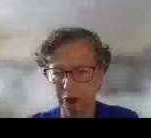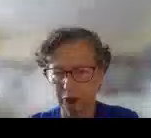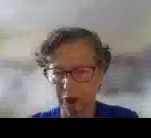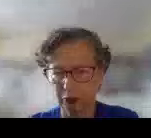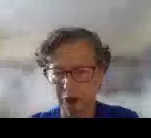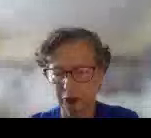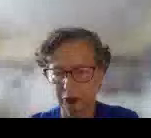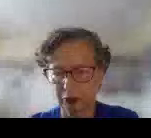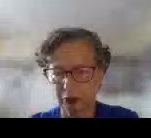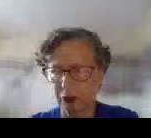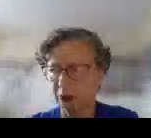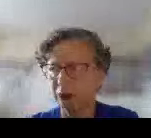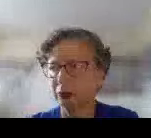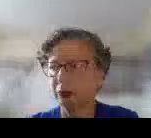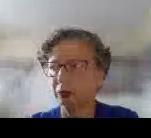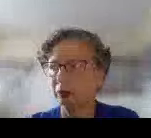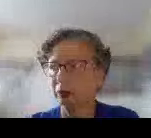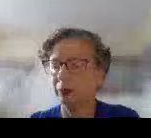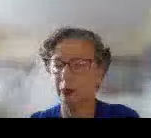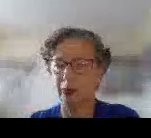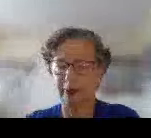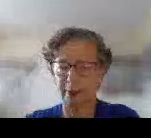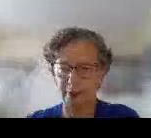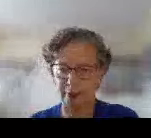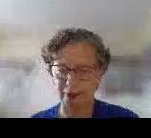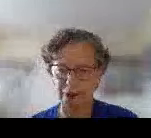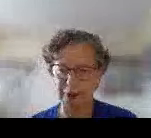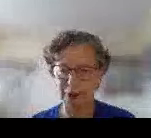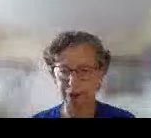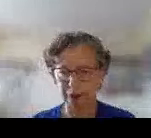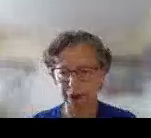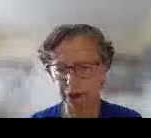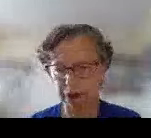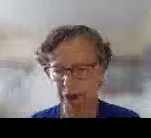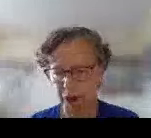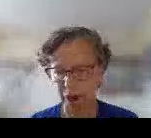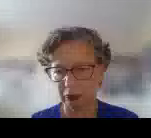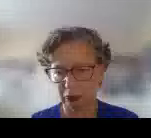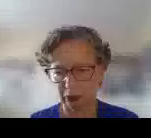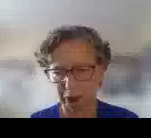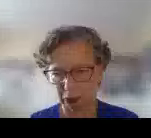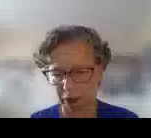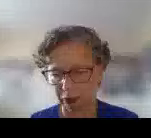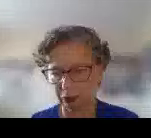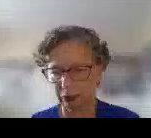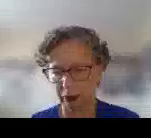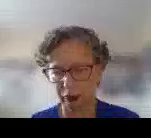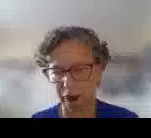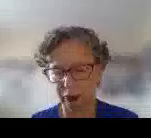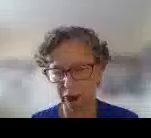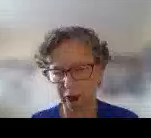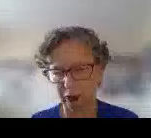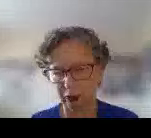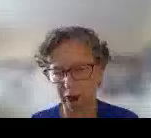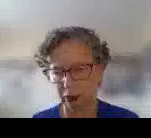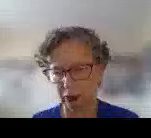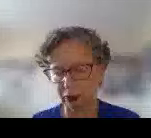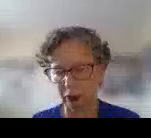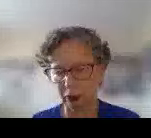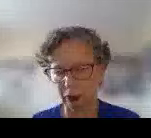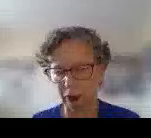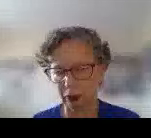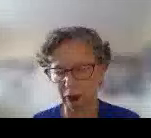determinadas responsabilidades E aí hoje eu quero trazer para vocês algumas considerações algumas reflexões sobre a importância né